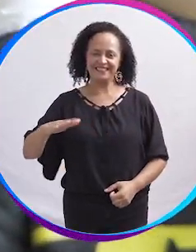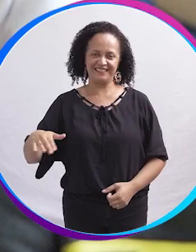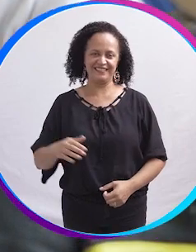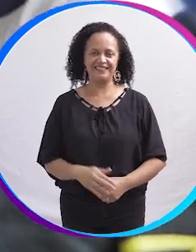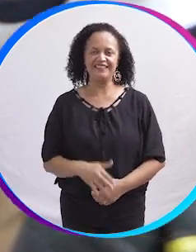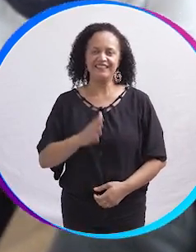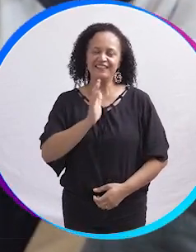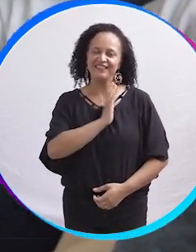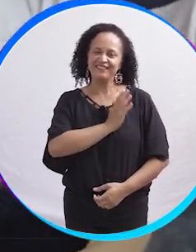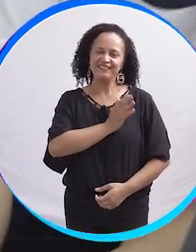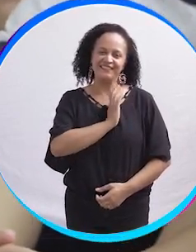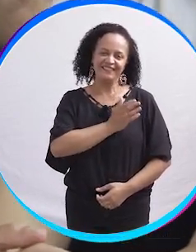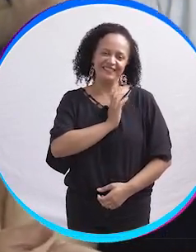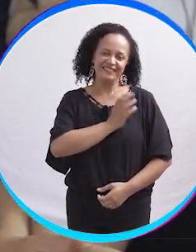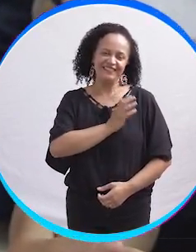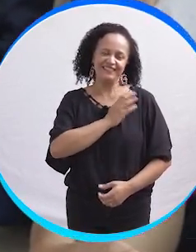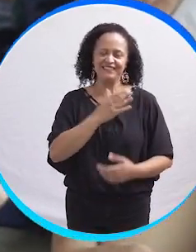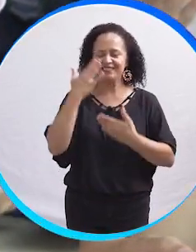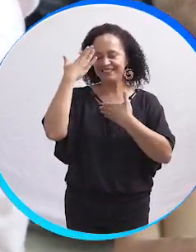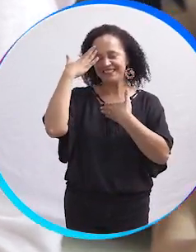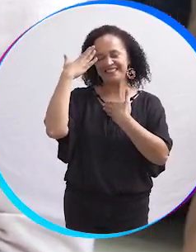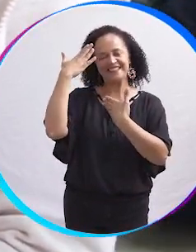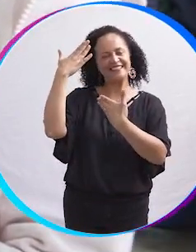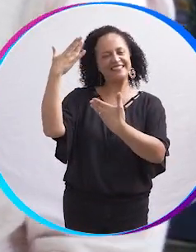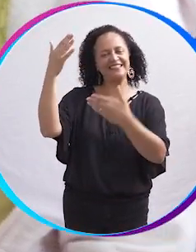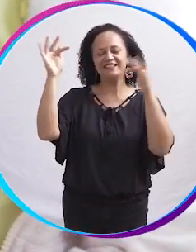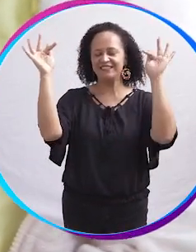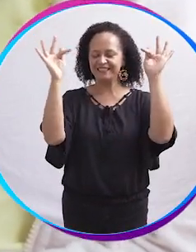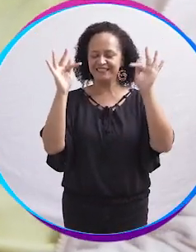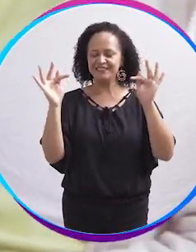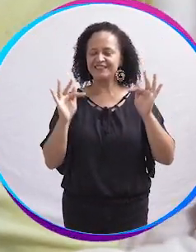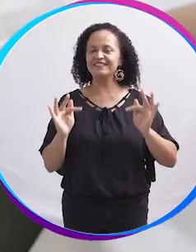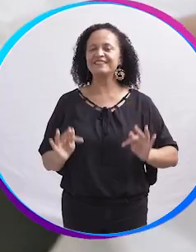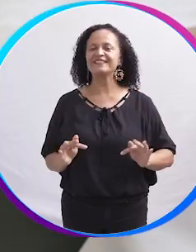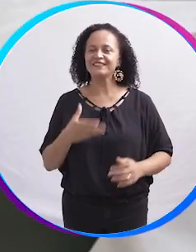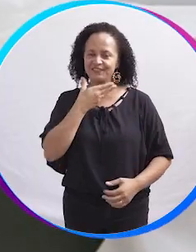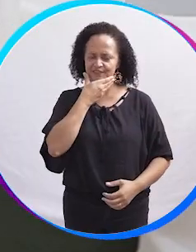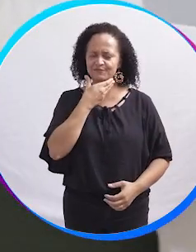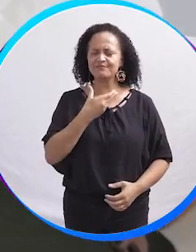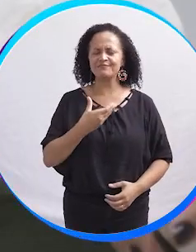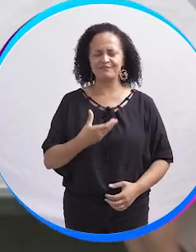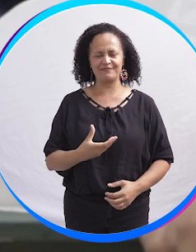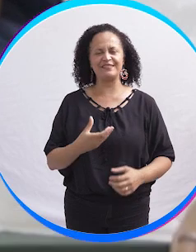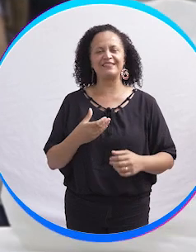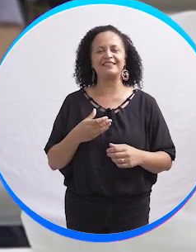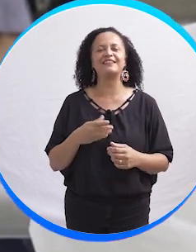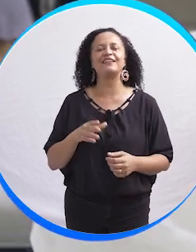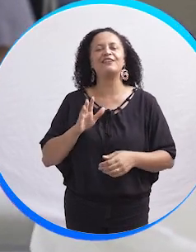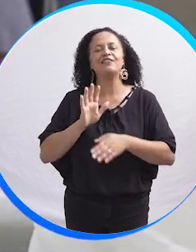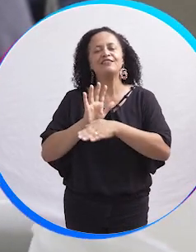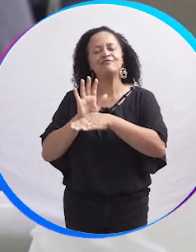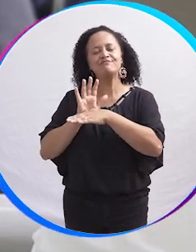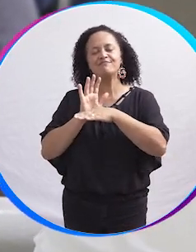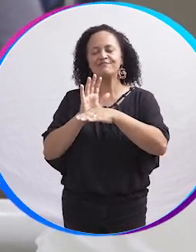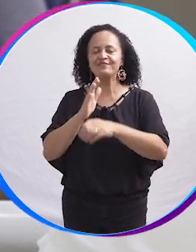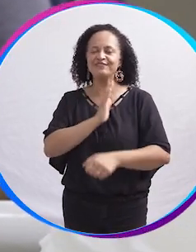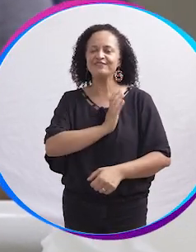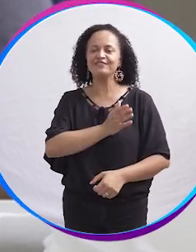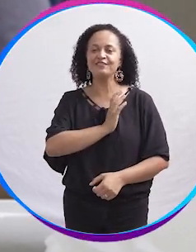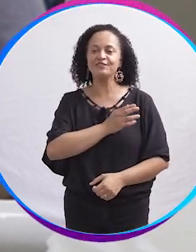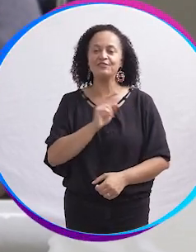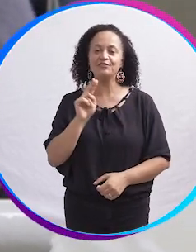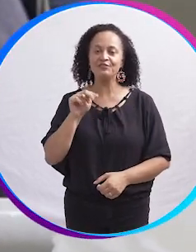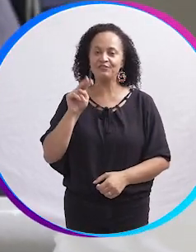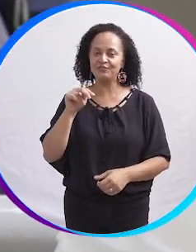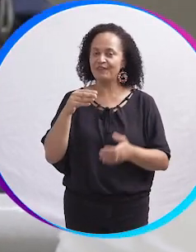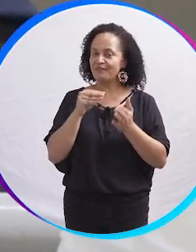Corações aquecidos, felicidade, gratidão, que o espírito natalino preencha os nossos corações e nunca